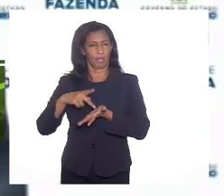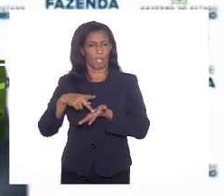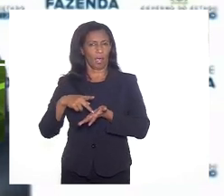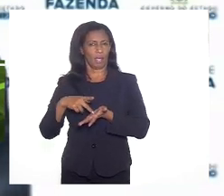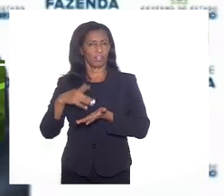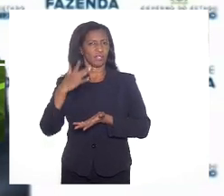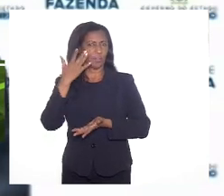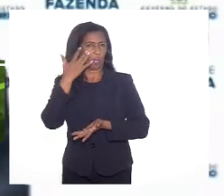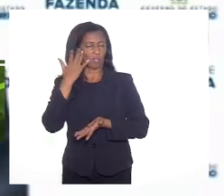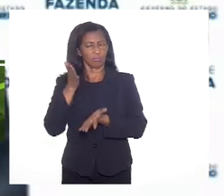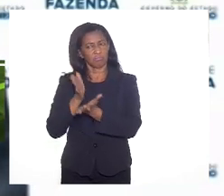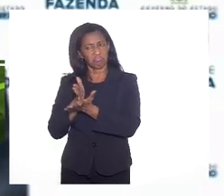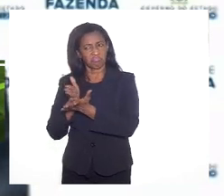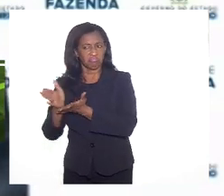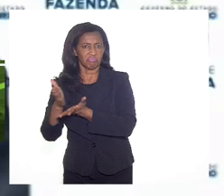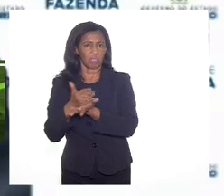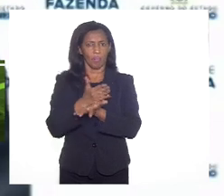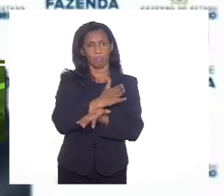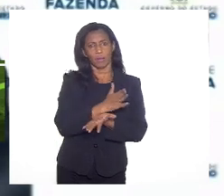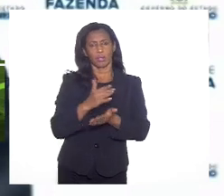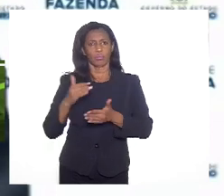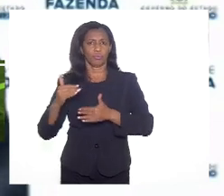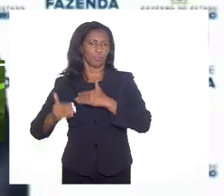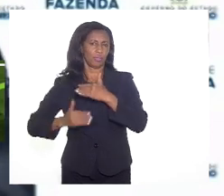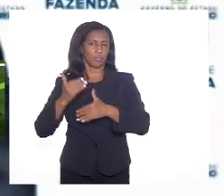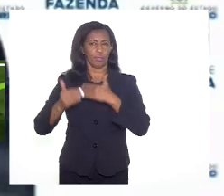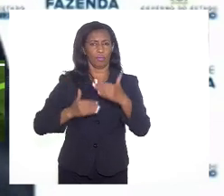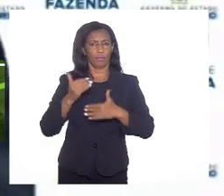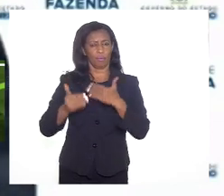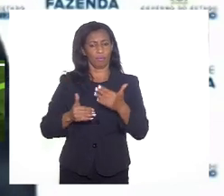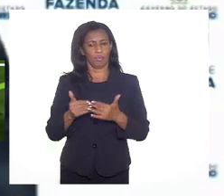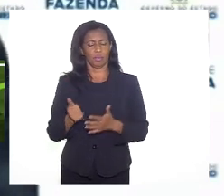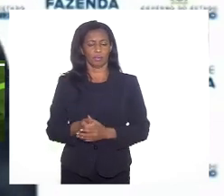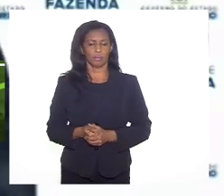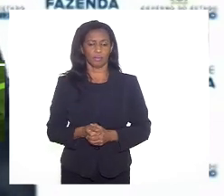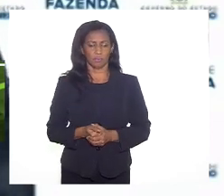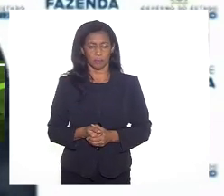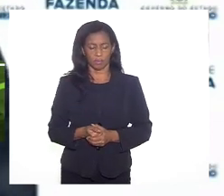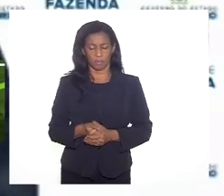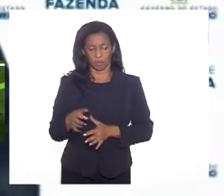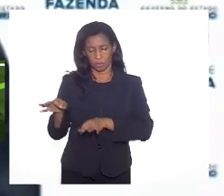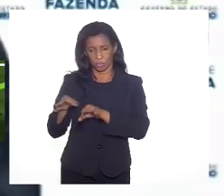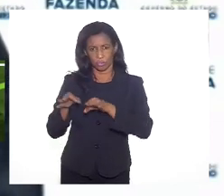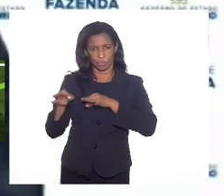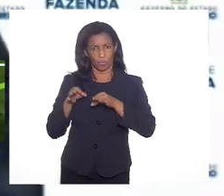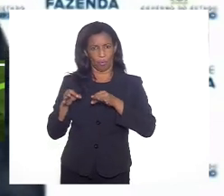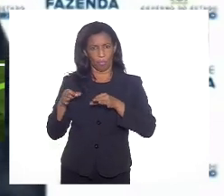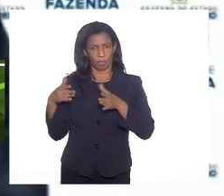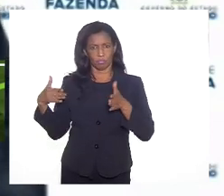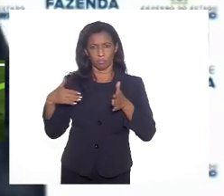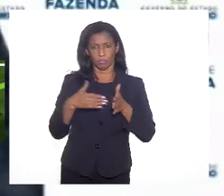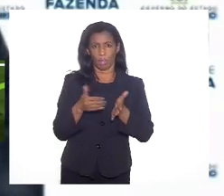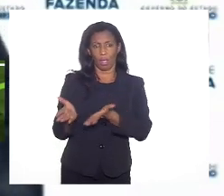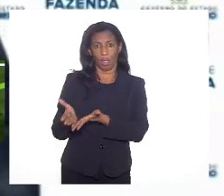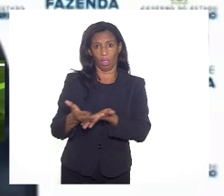linhas, tem algumas linhas de desenvolvimento, algumas que geram de forma direta a